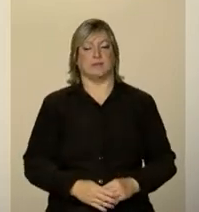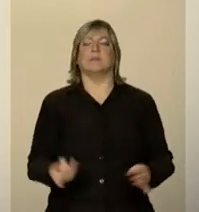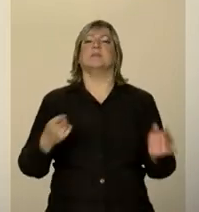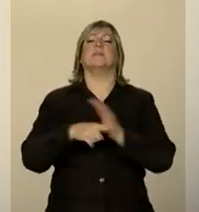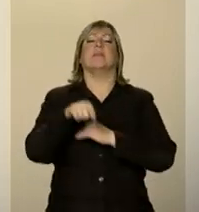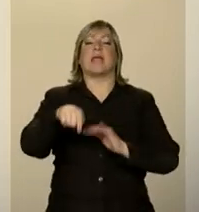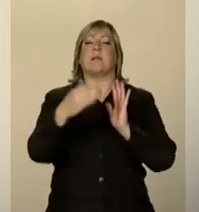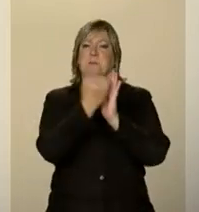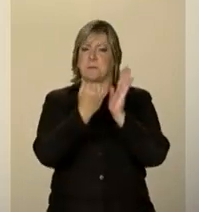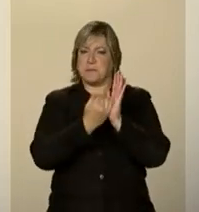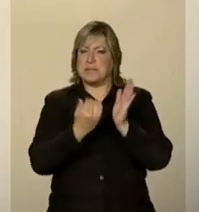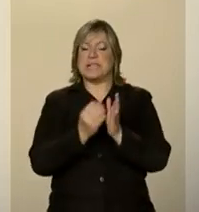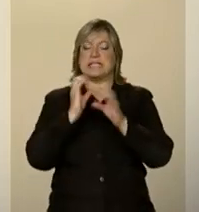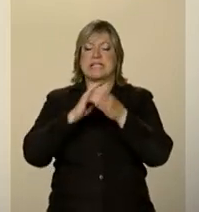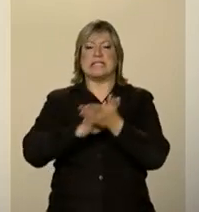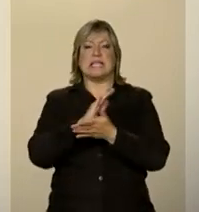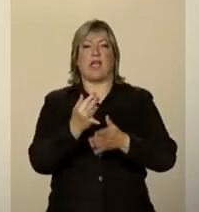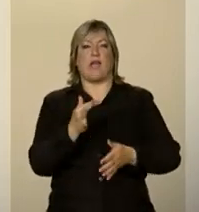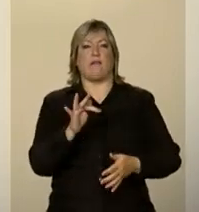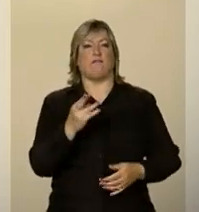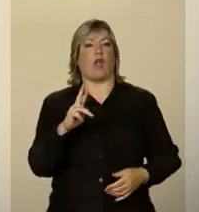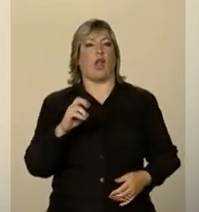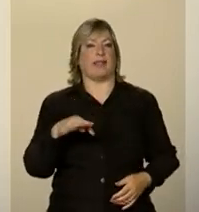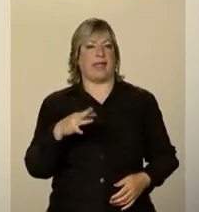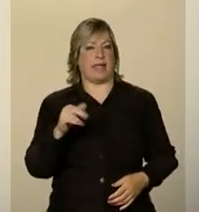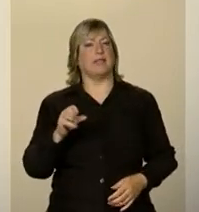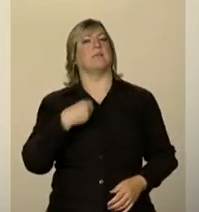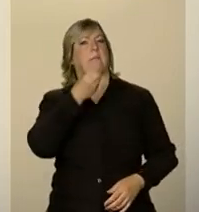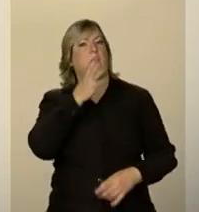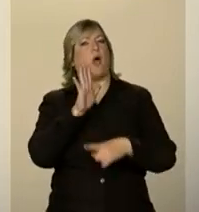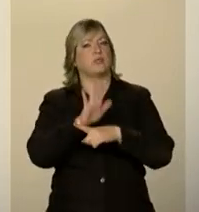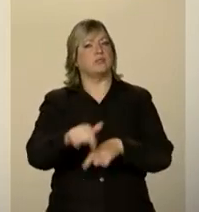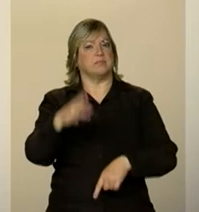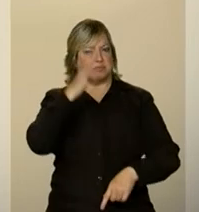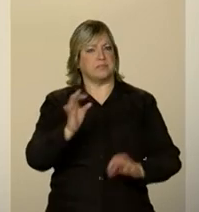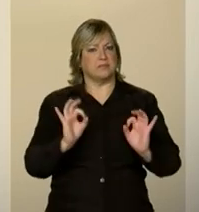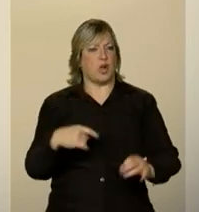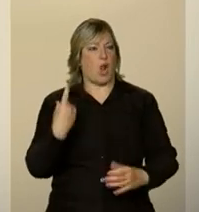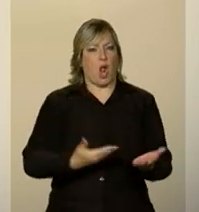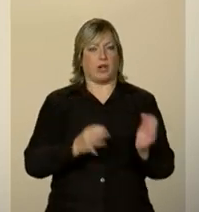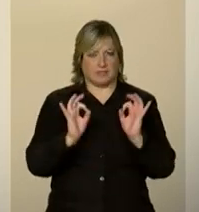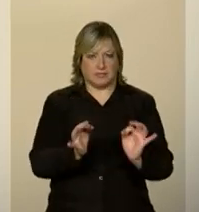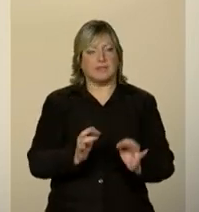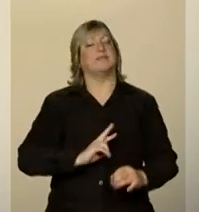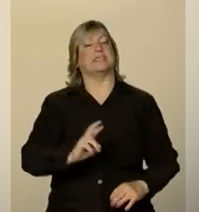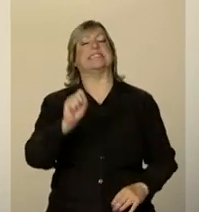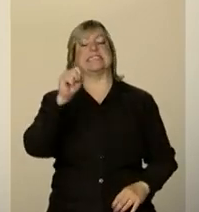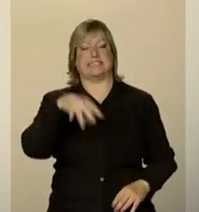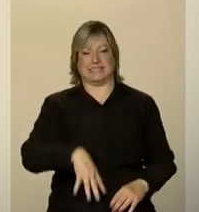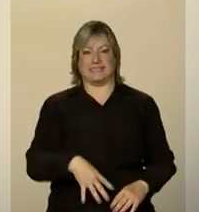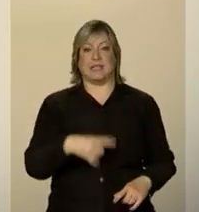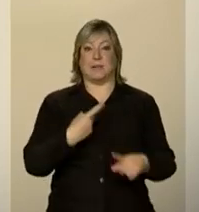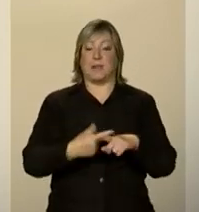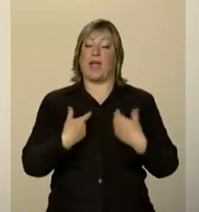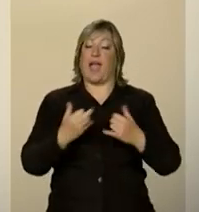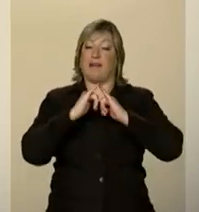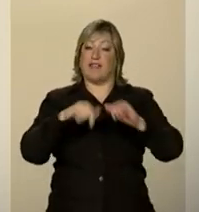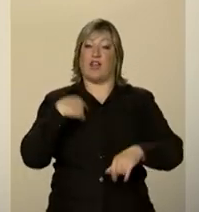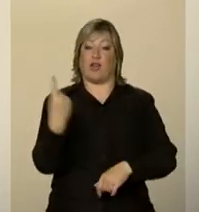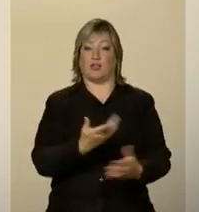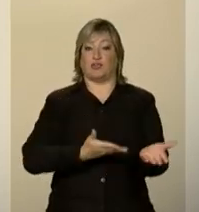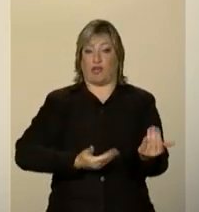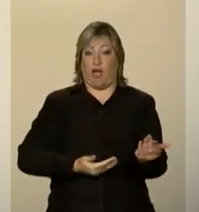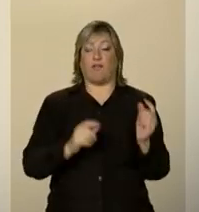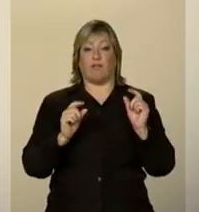está mesmo abrindo novos horizontes para os jovens brasileiros não é presidenta Sem dúvida oficial por isso eu quero dizer para os